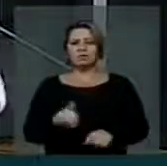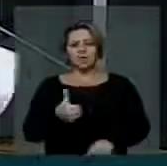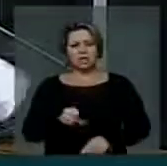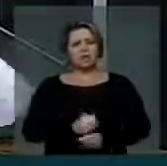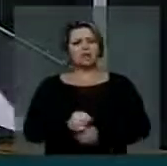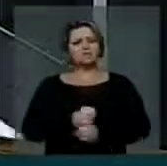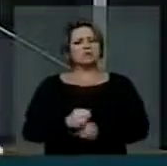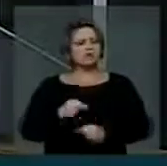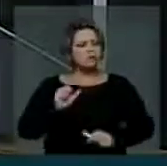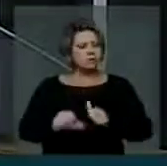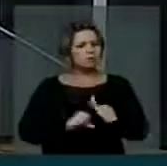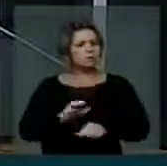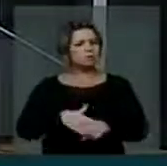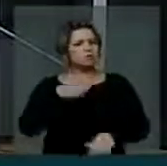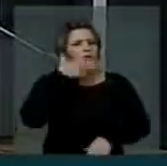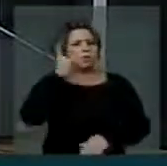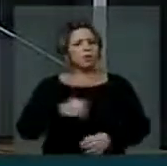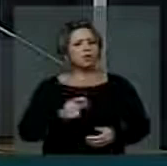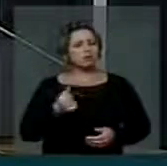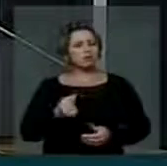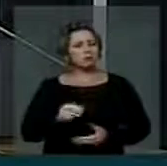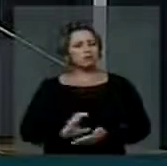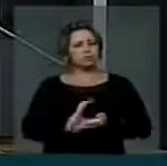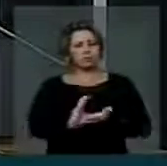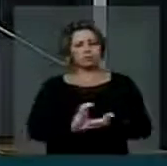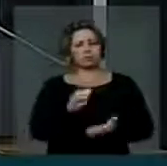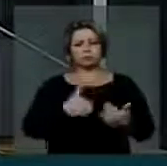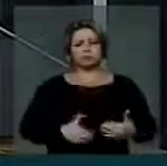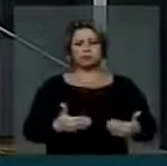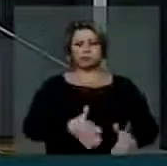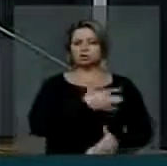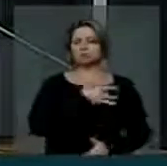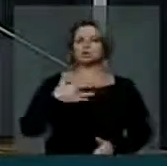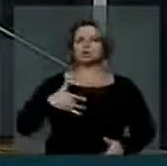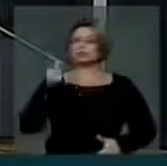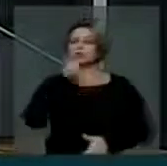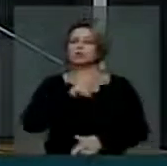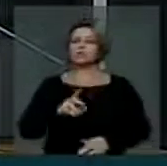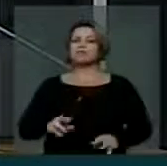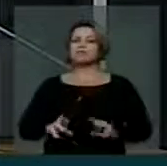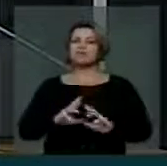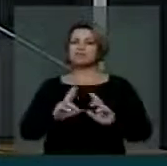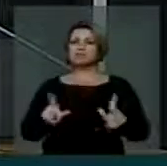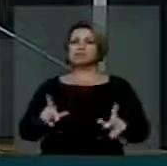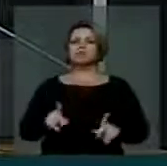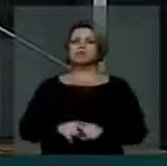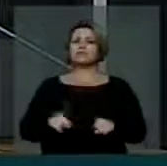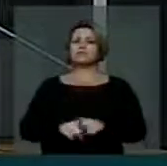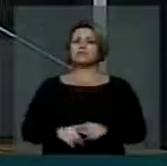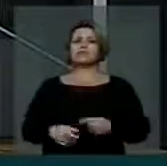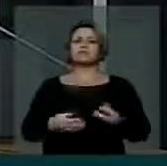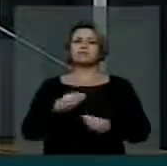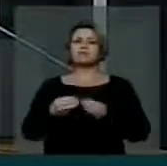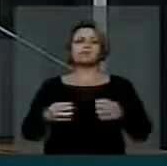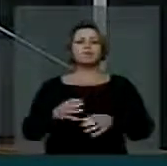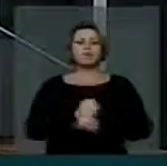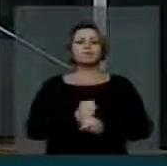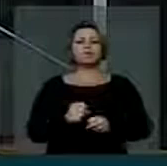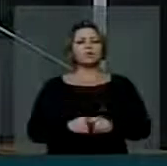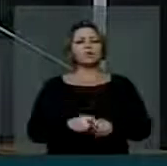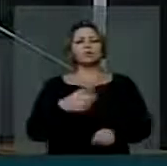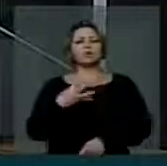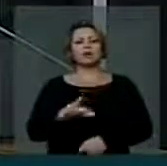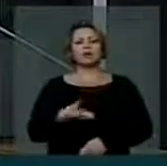10 anos. No orçamento do Ministério da Saúde, houve uma variação nominal acumulada de